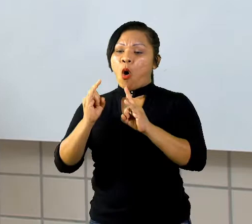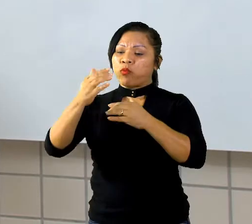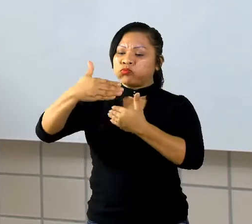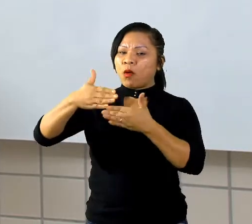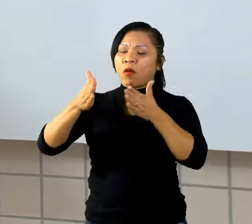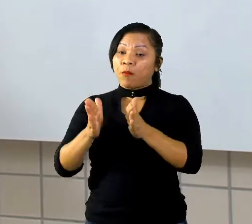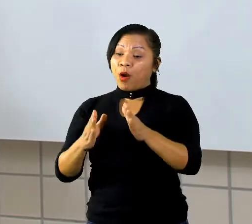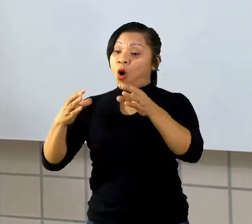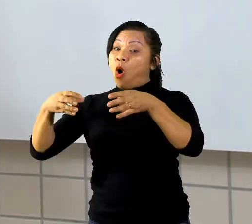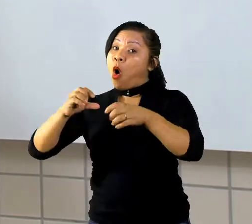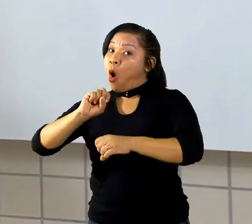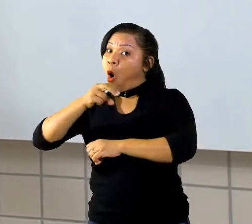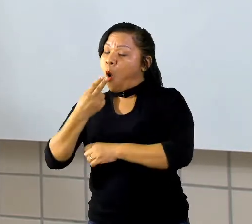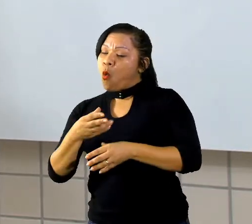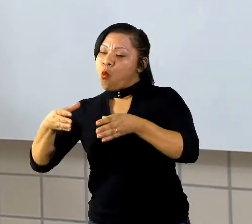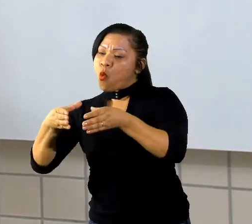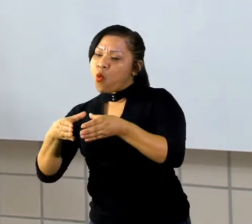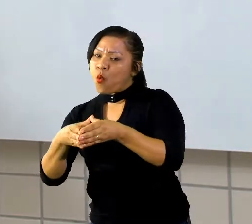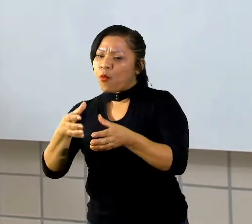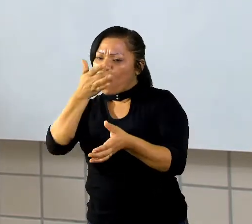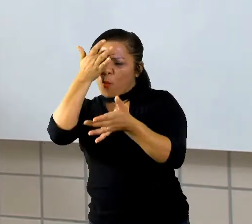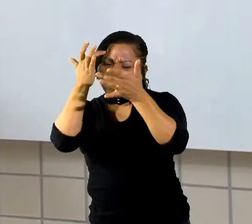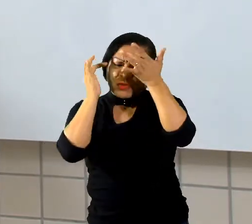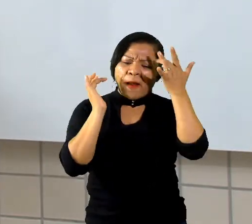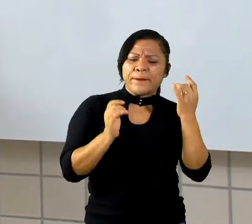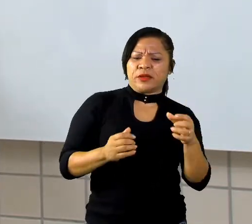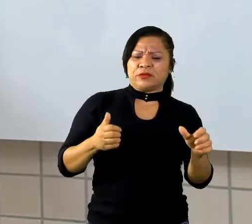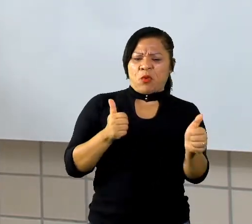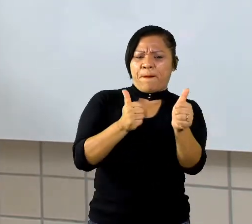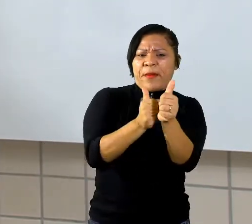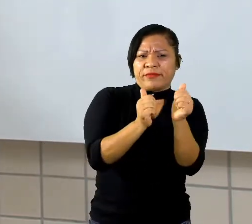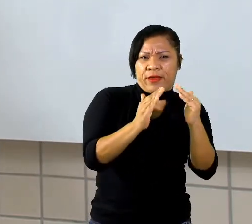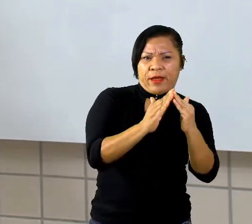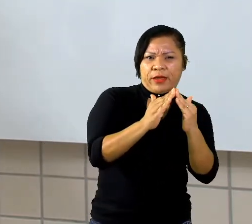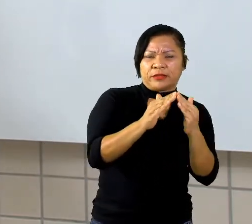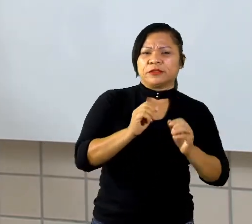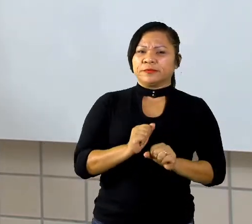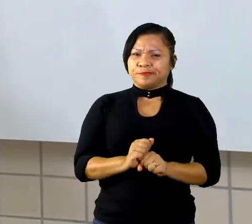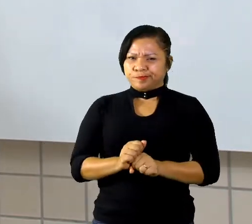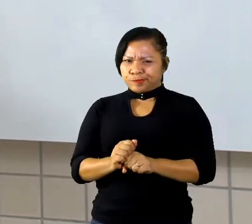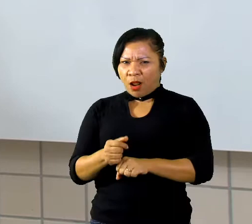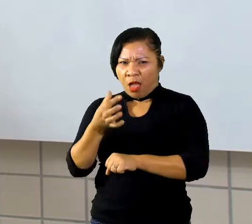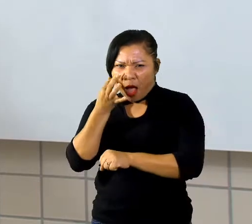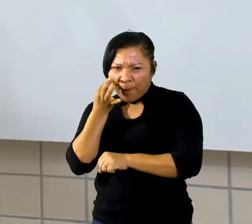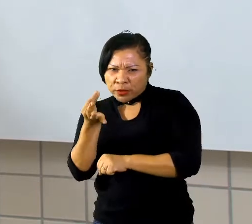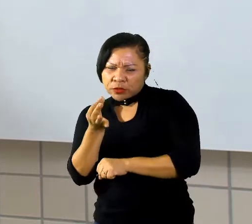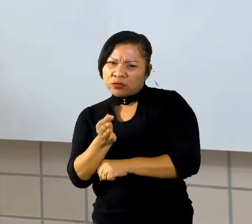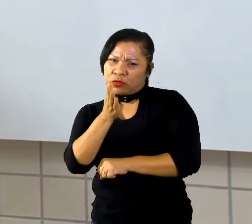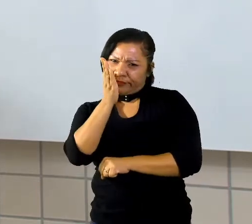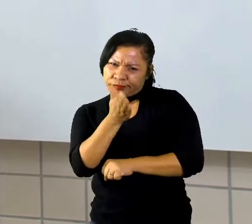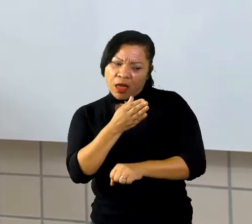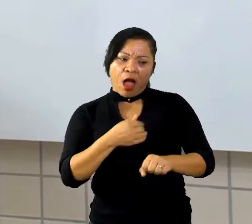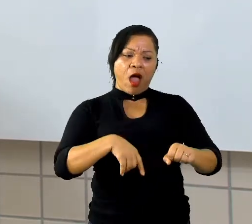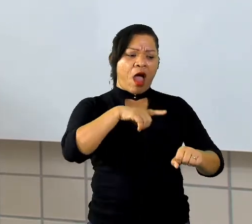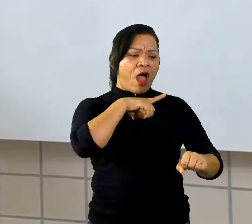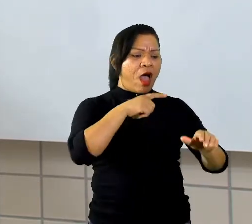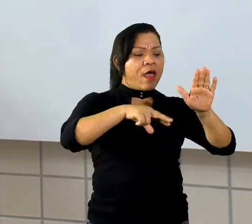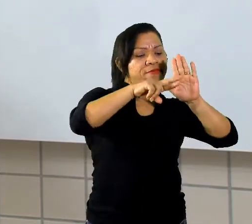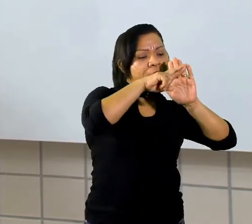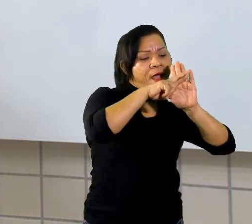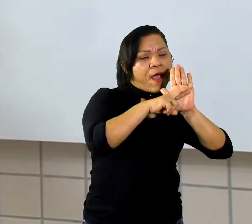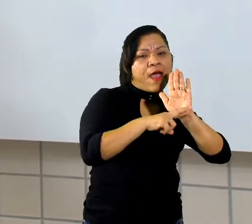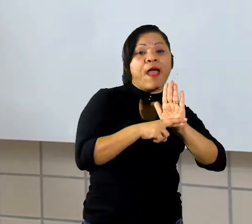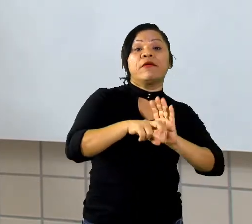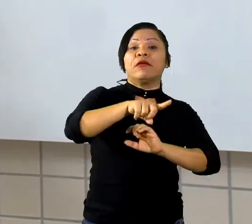pessoas próximas da sua casa, você já percebeu que existem algumas regras que você é obrigado a cumprir? Regras